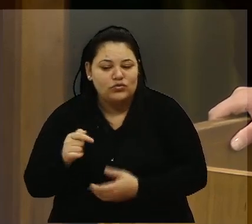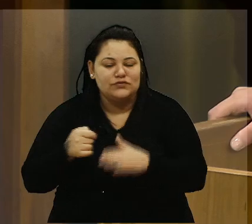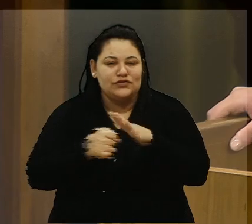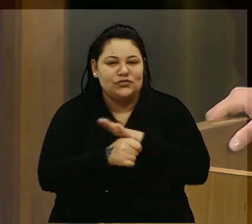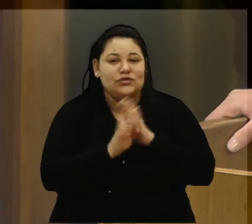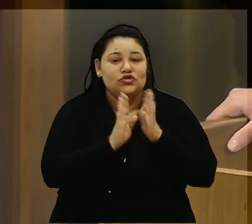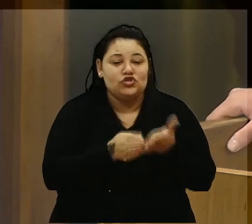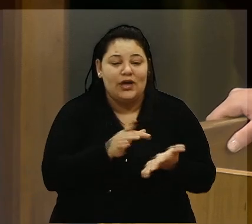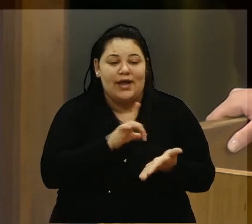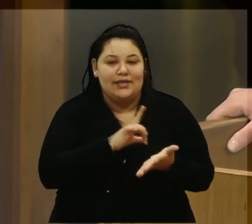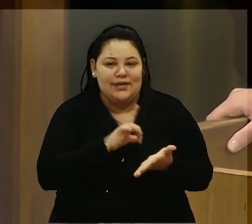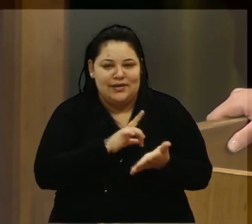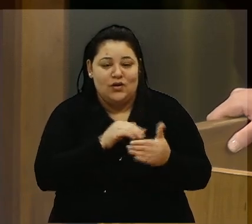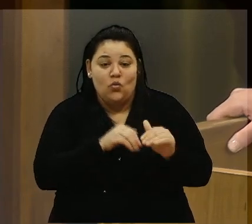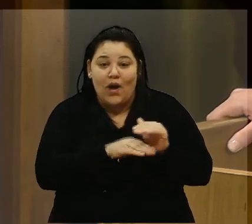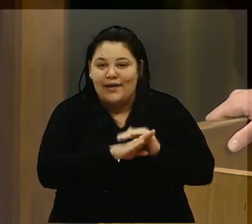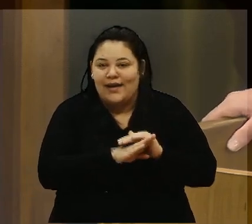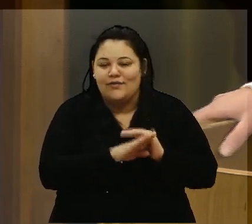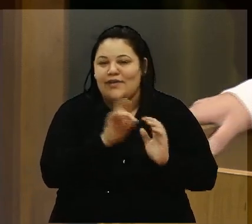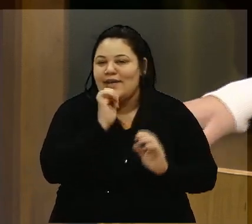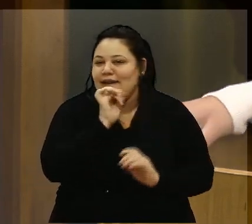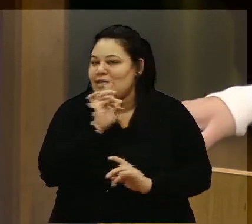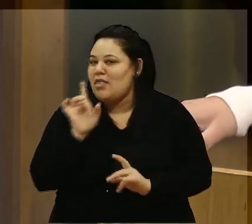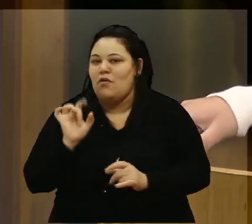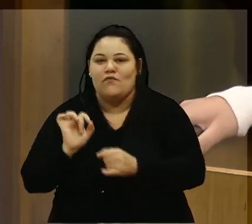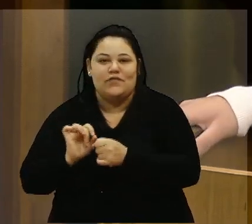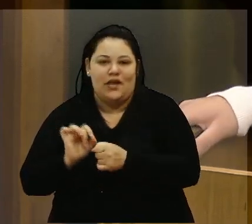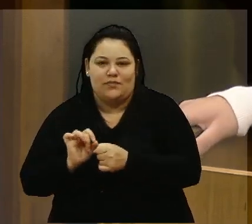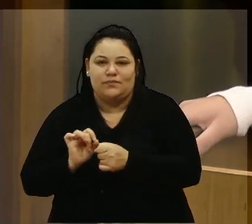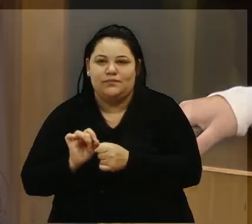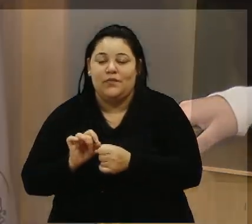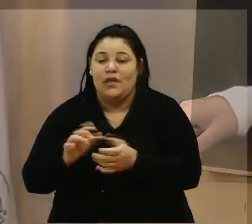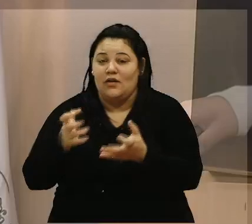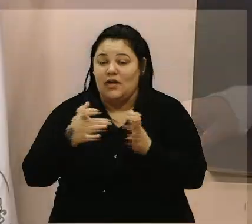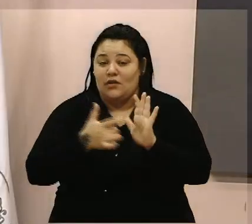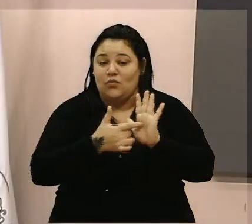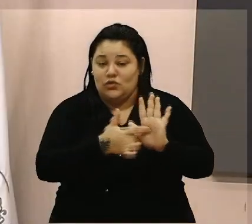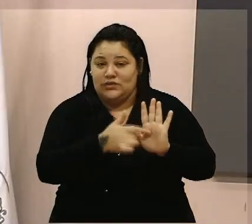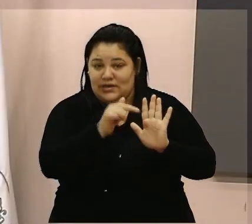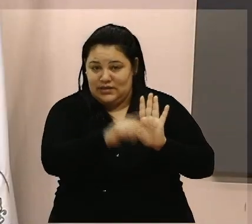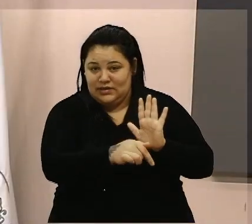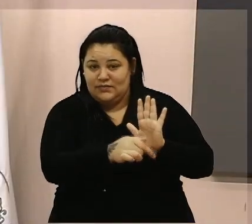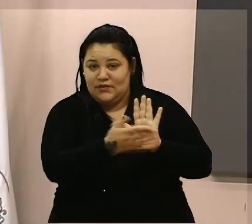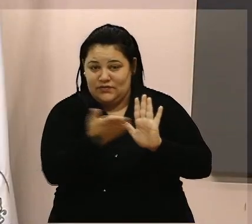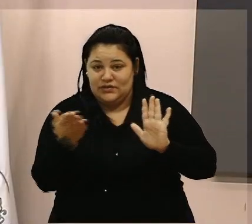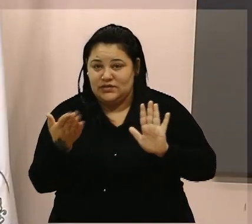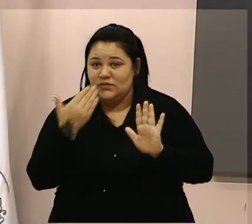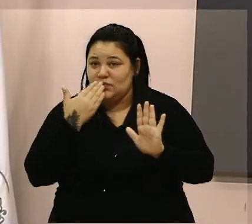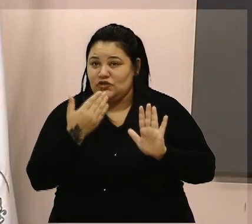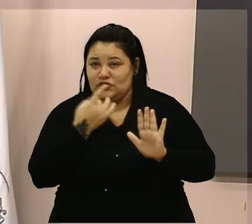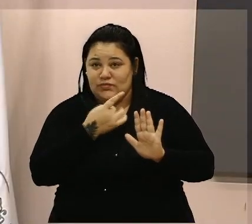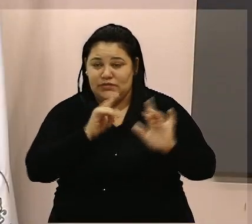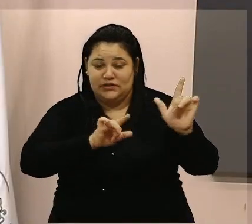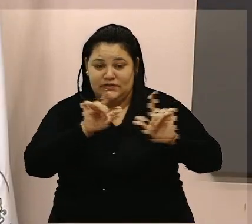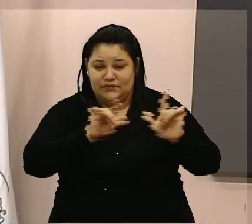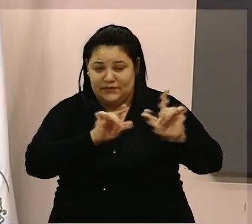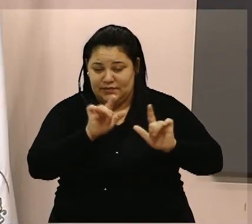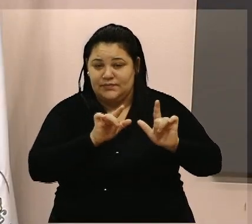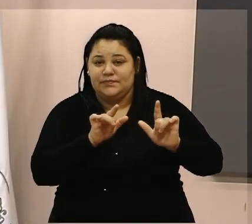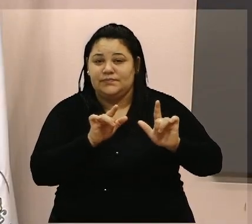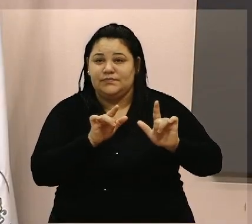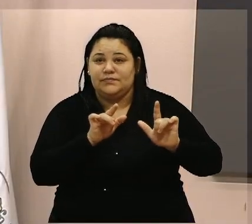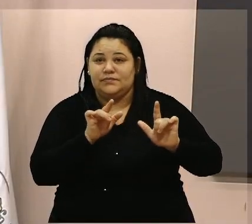já tem em caixa e que ainda não foram feitos. Eu quero mostrar aqui para vocês, e peço para que a TV Câmara bote